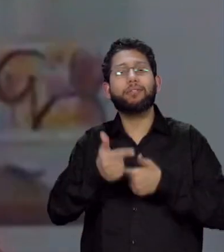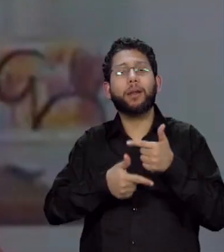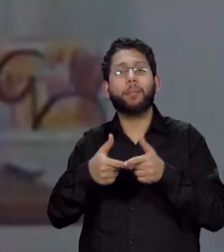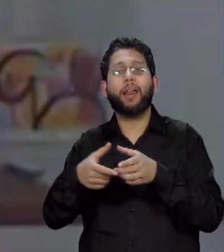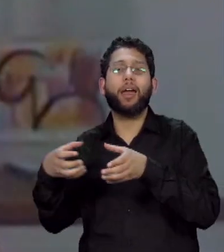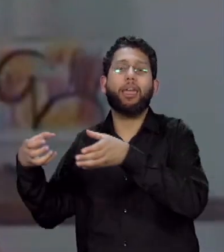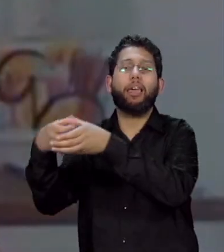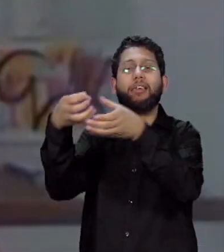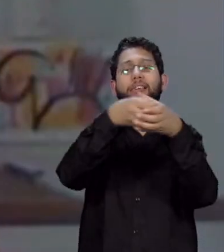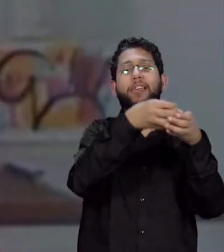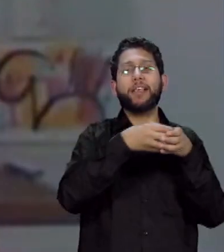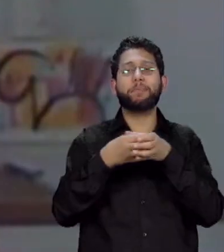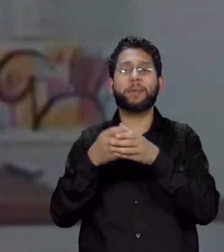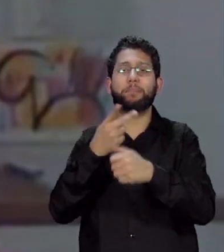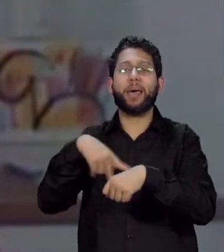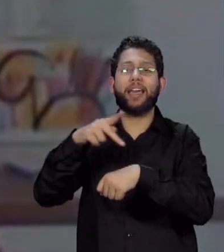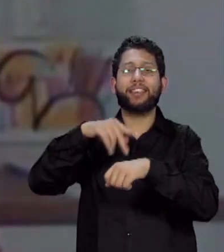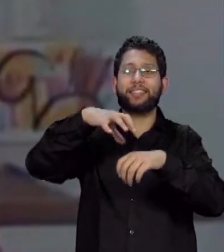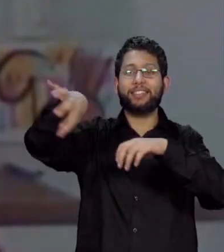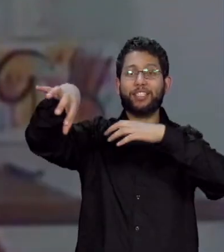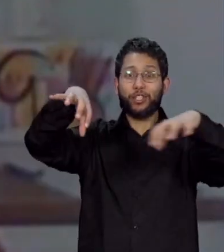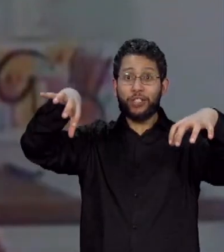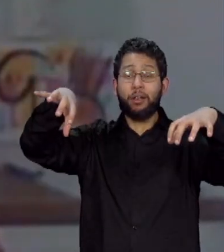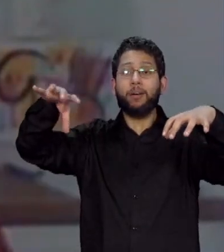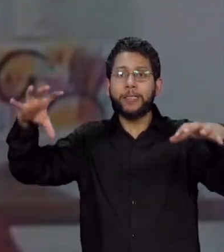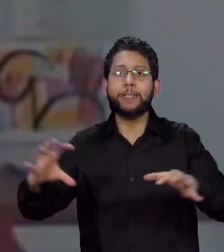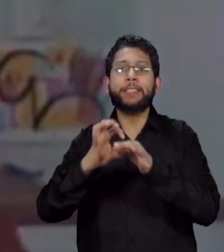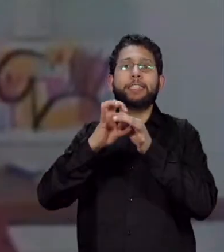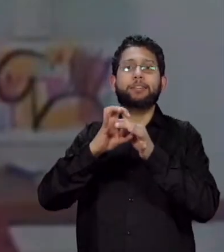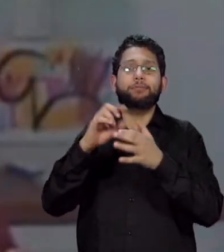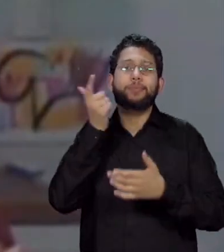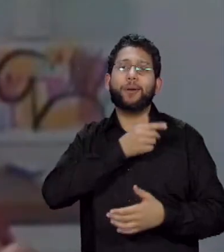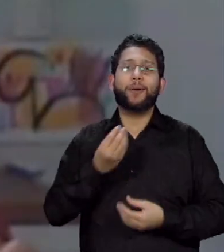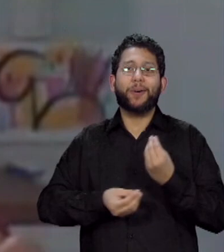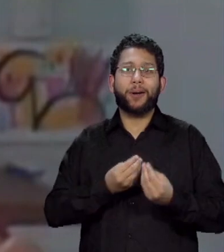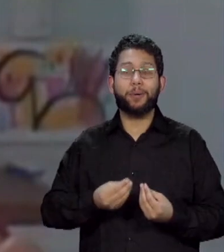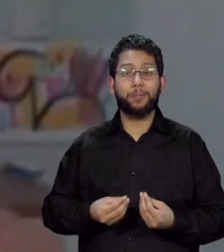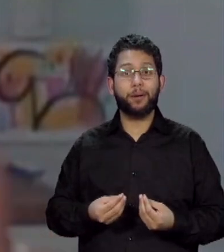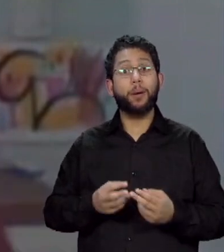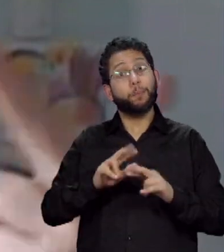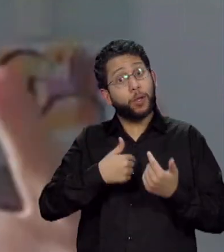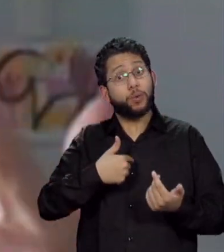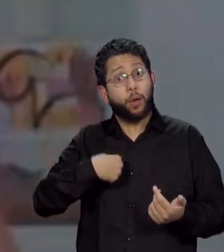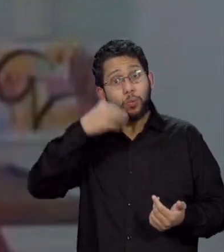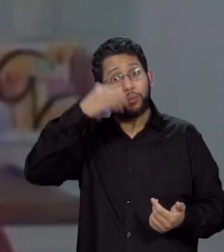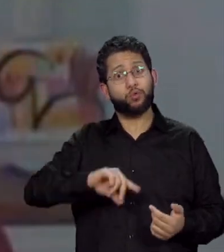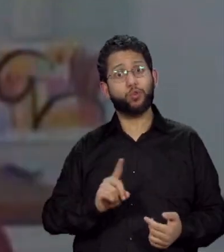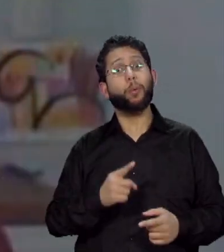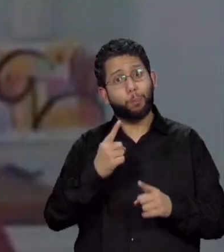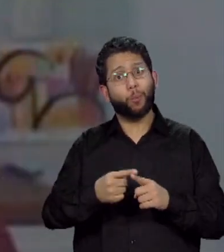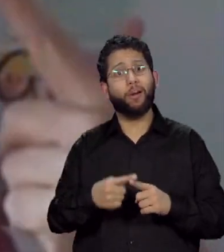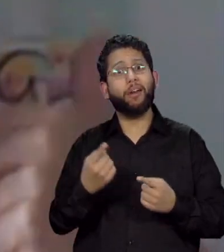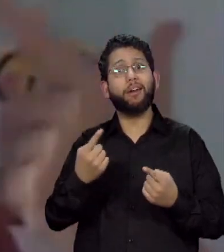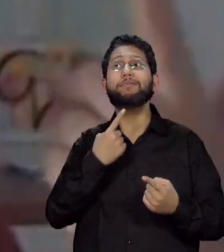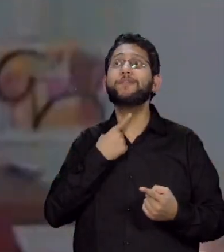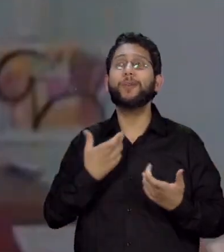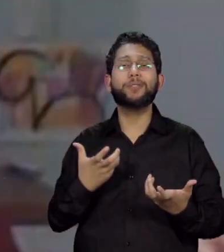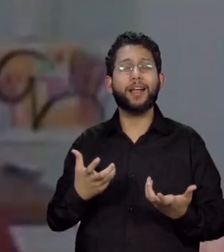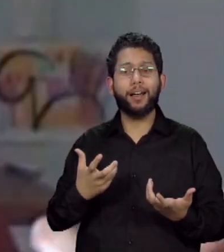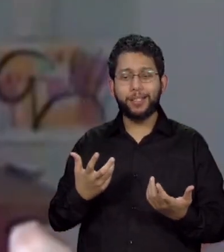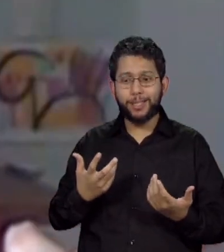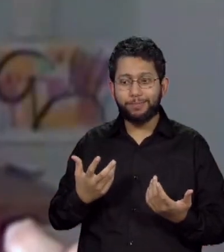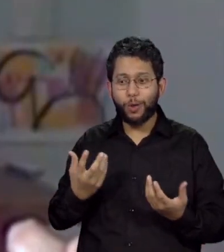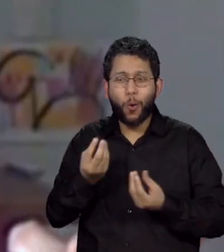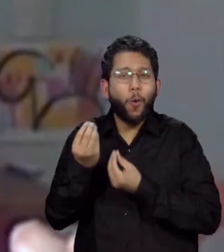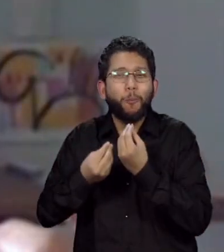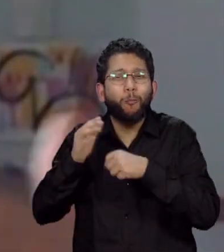equipes internacionais, né? Então, para mim, esse foi um desafio que não me fez querer desistir, muito pelo contrário, foi um desafio que me